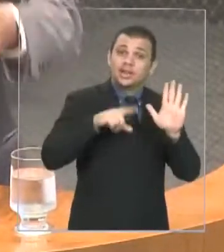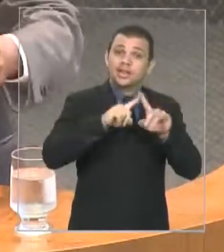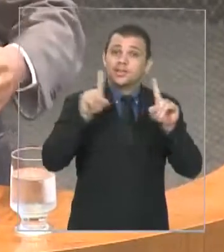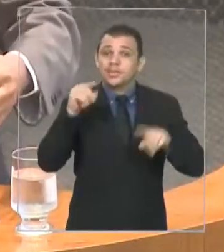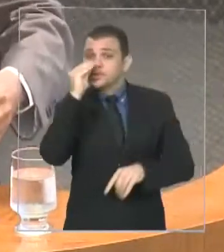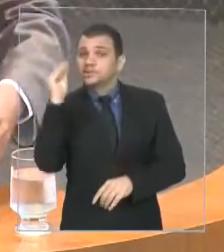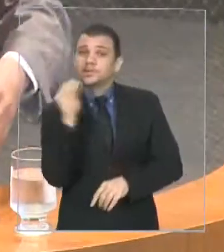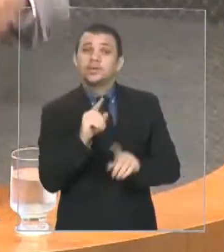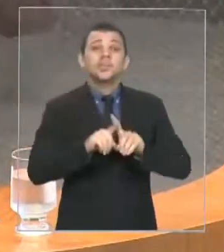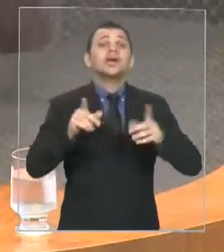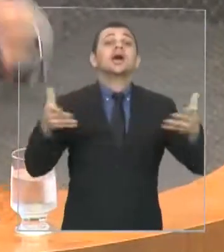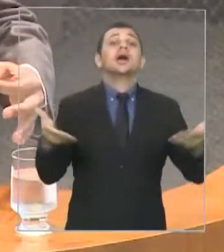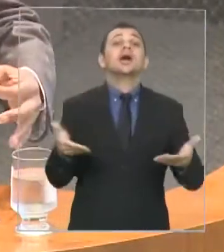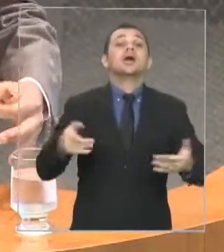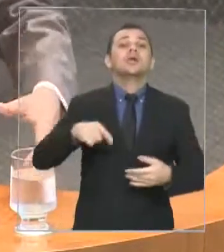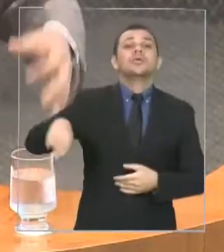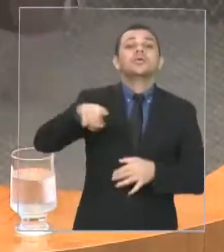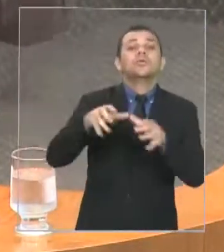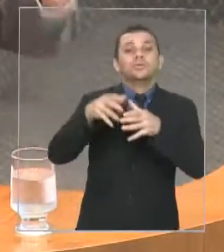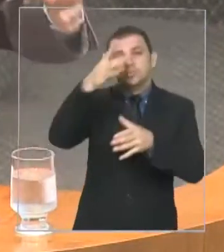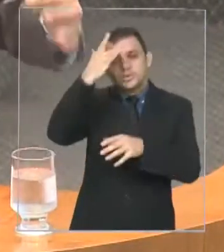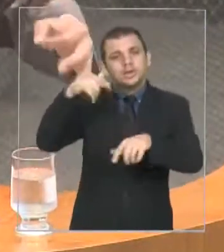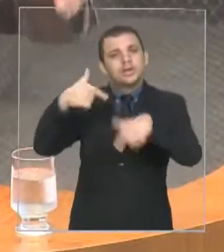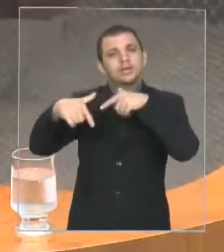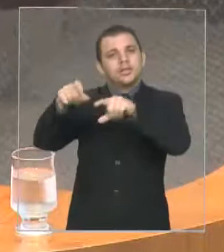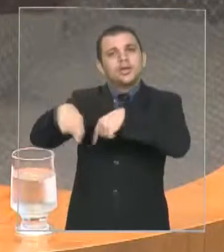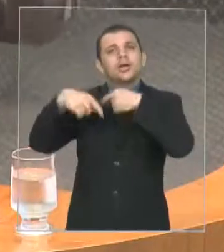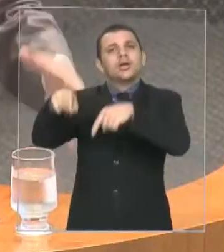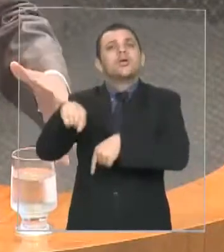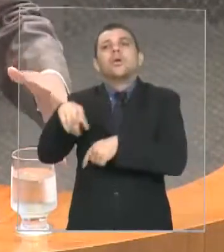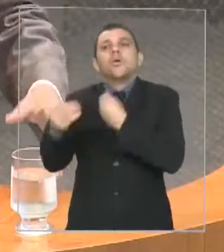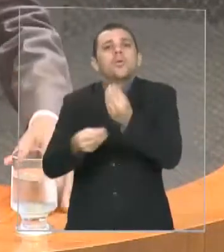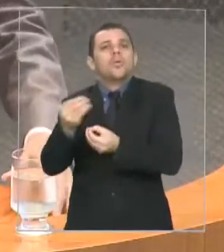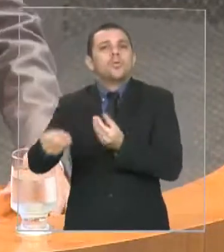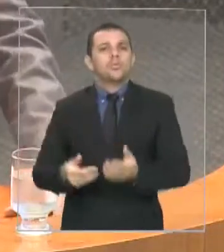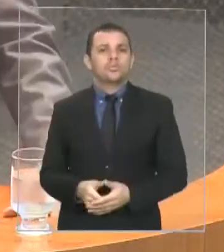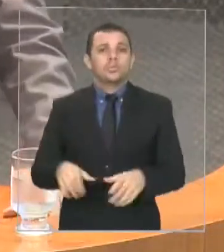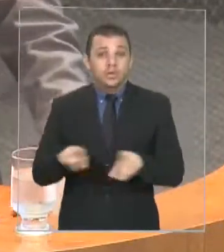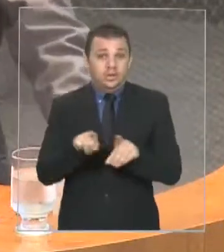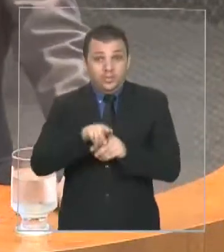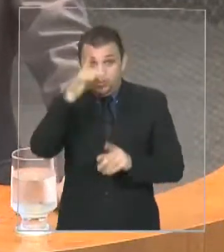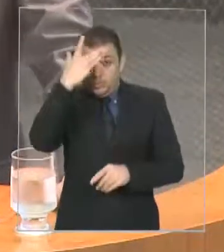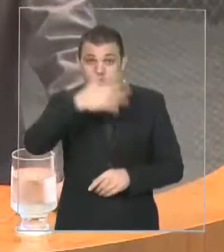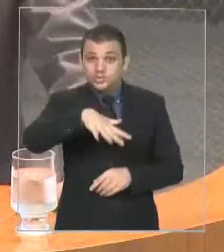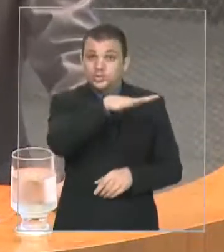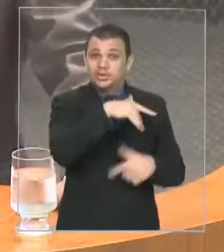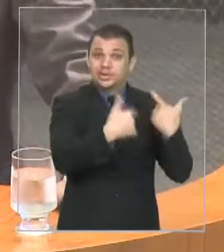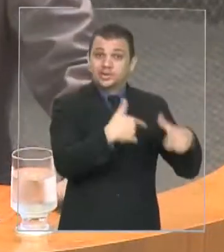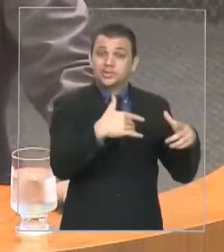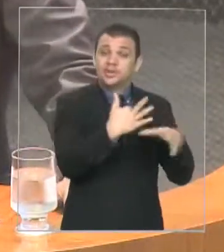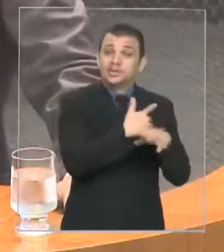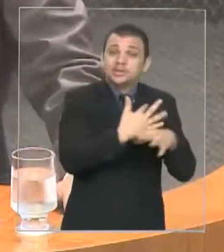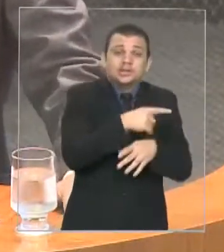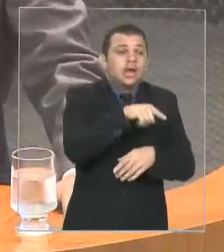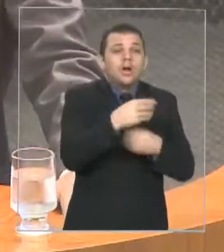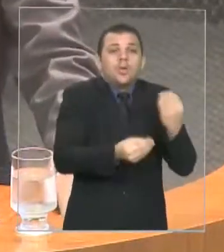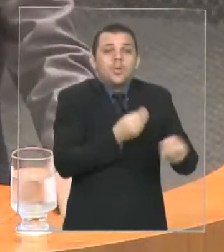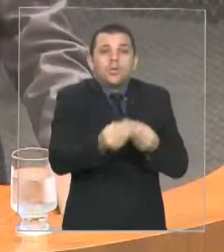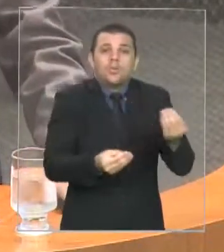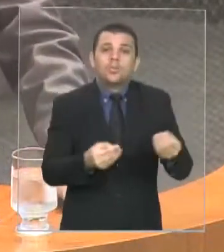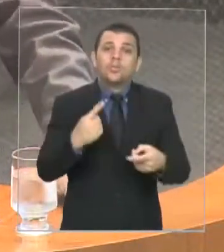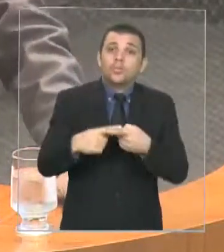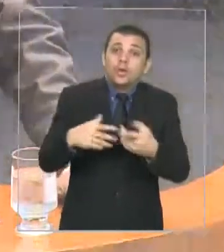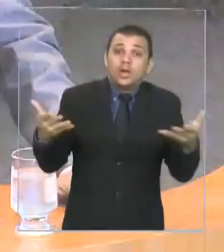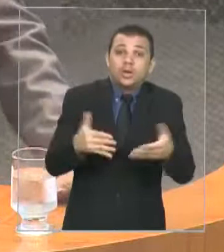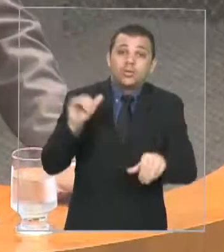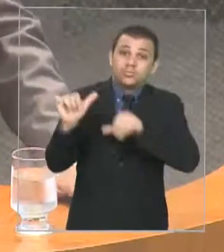da classe trabalhadora rural, da classe trabalhadora urbana, diante de uma mudança tão drástica quanto